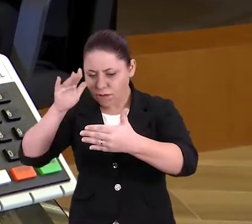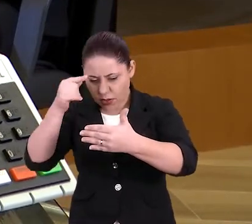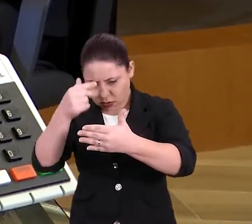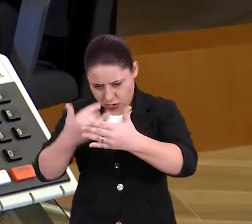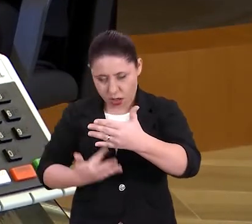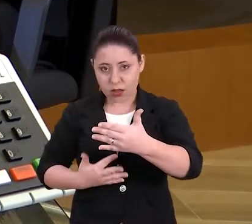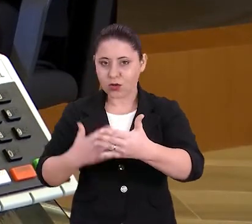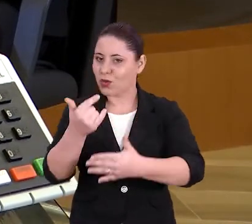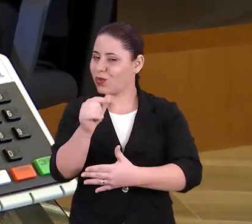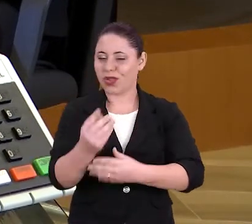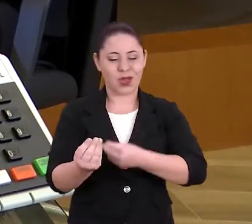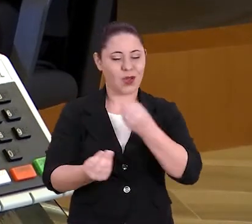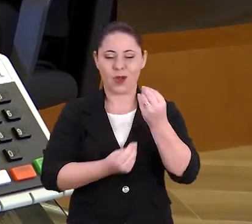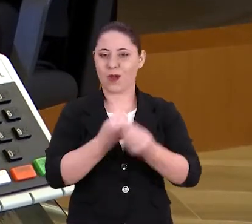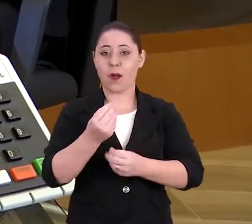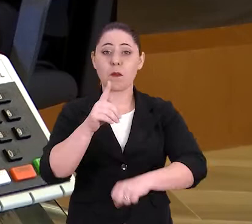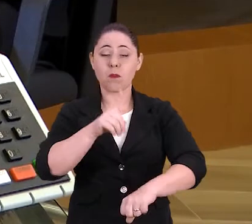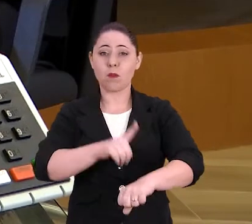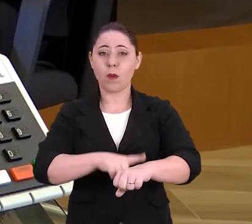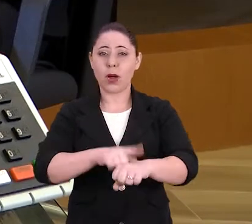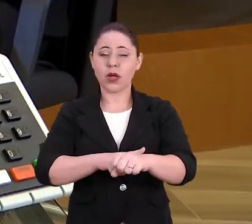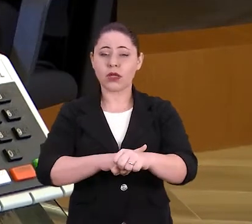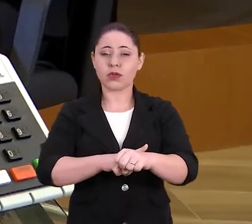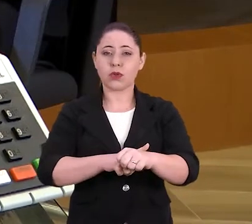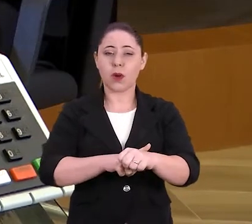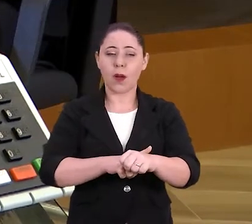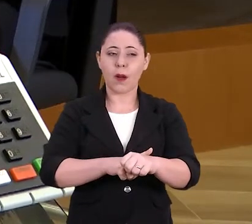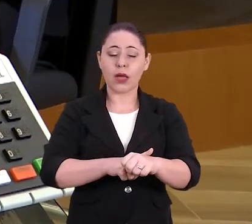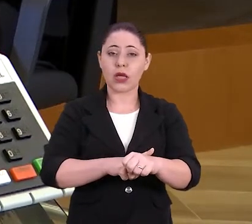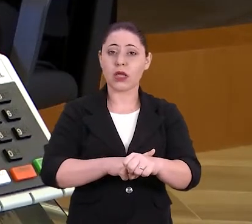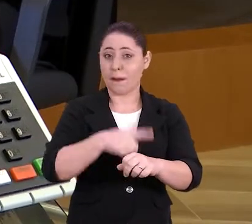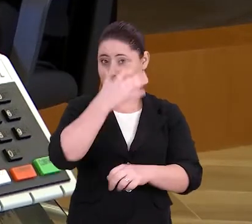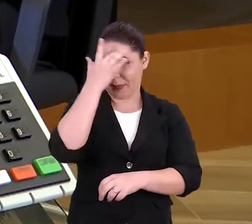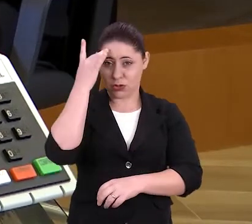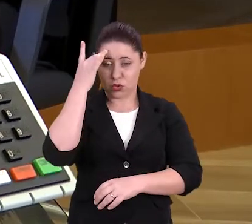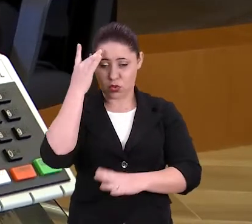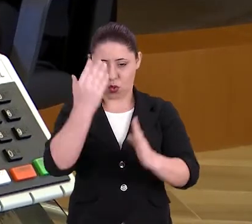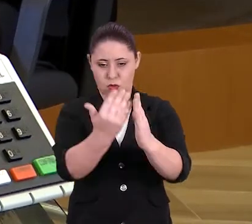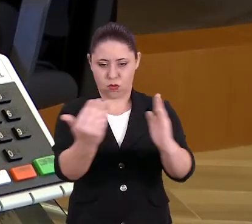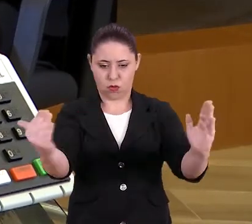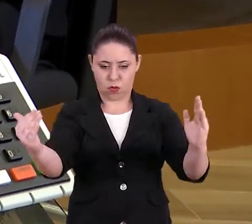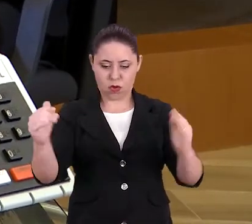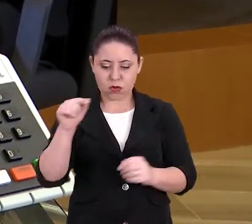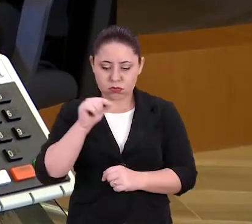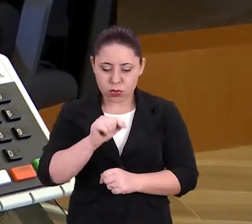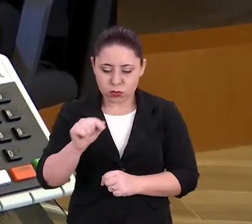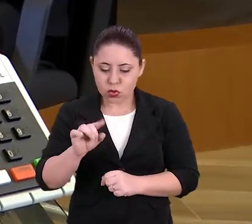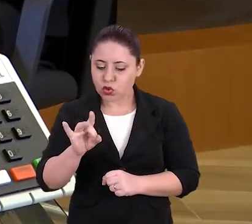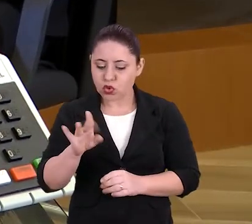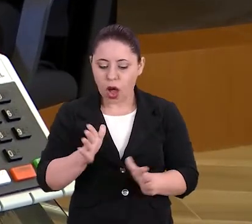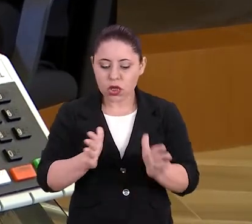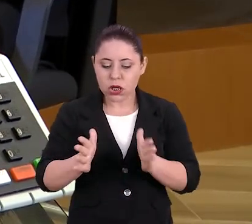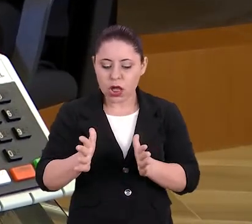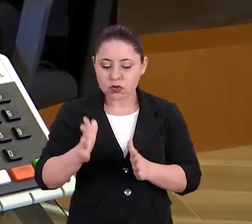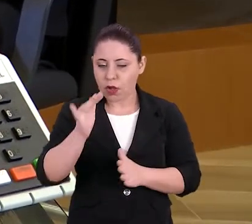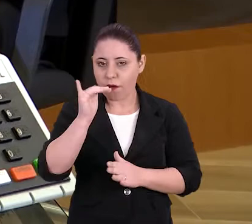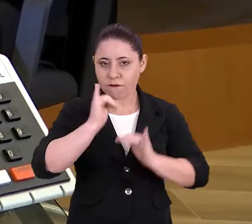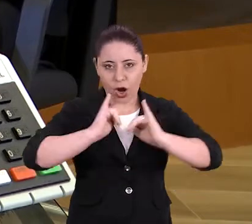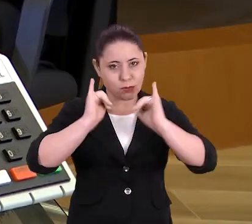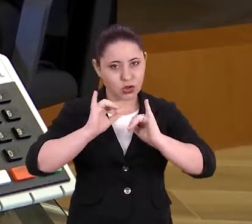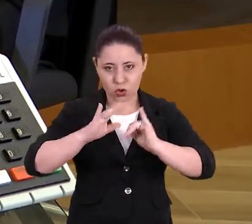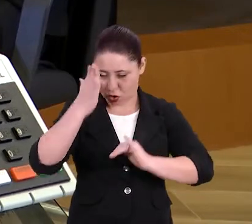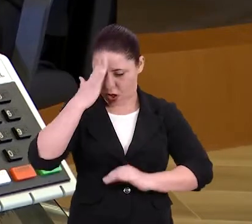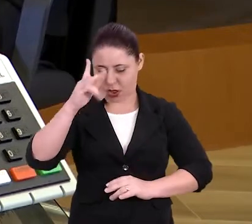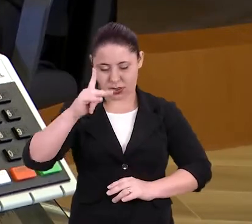registrado. Ah, então aquele momento particular em que o eleitor faz o voto dele, então só ele tem acesso a essa informação, ninguém